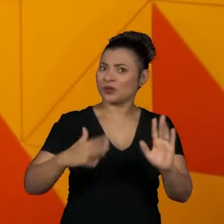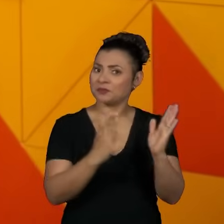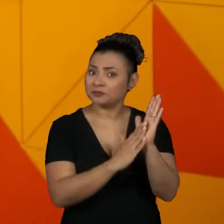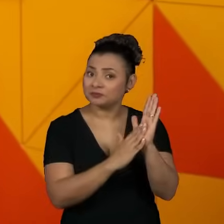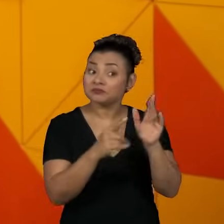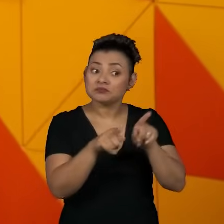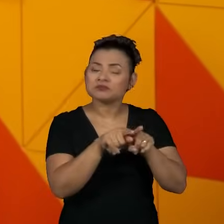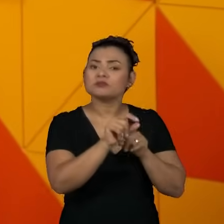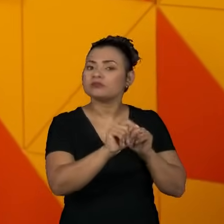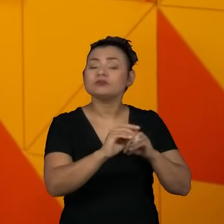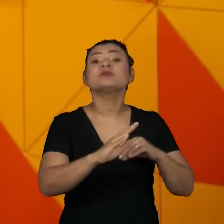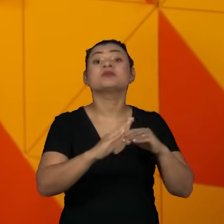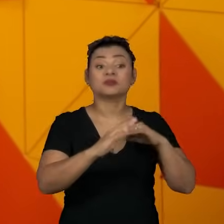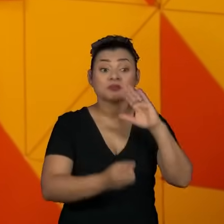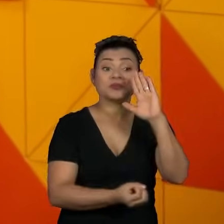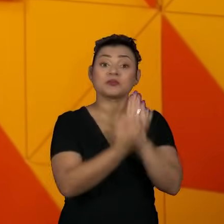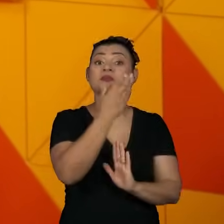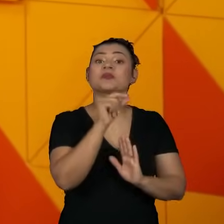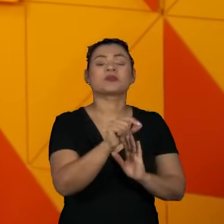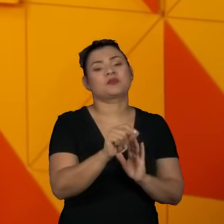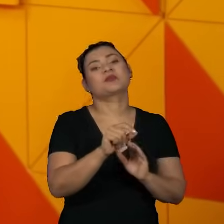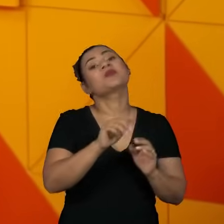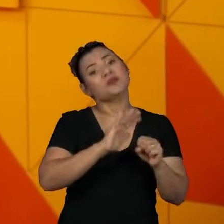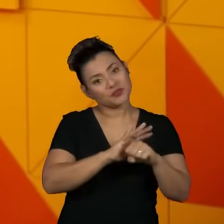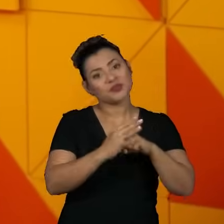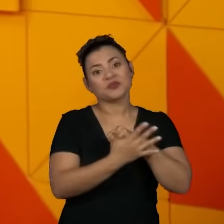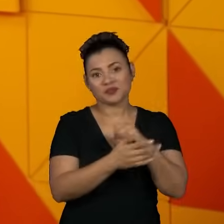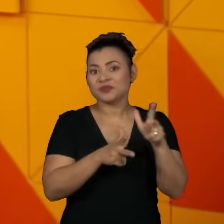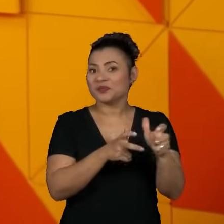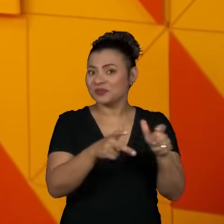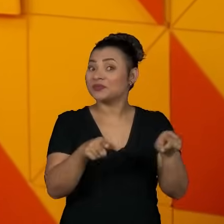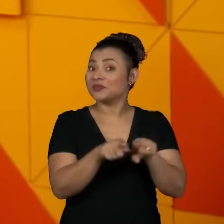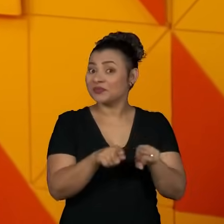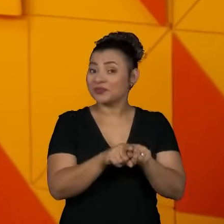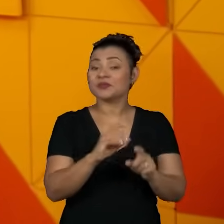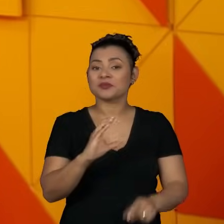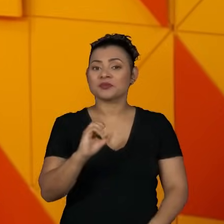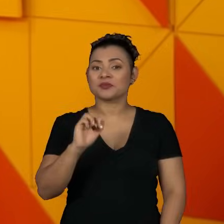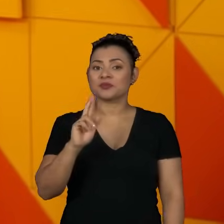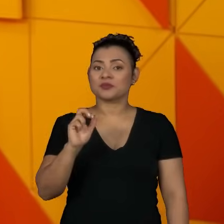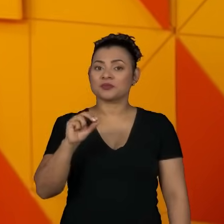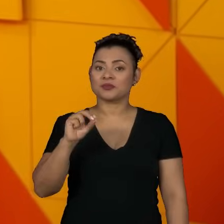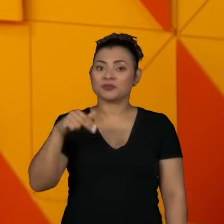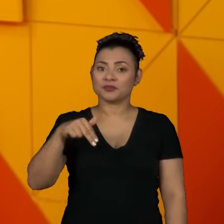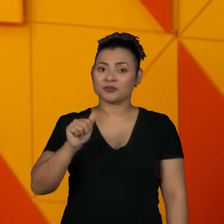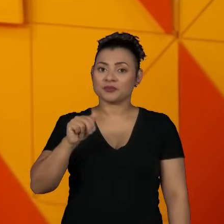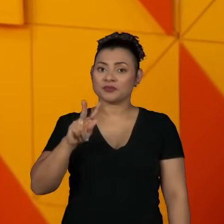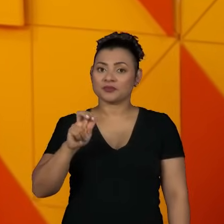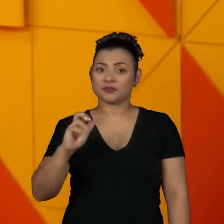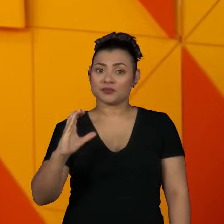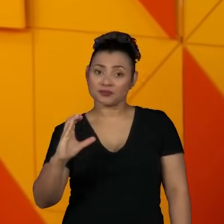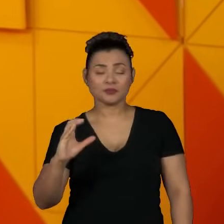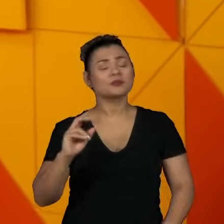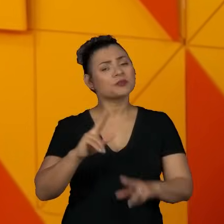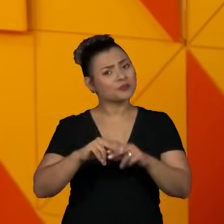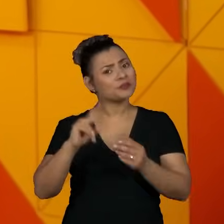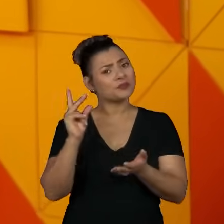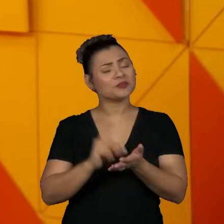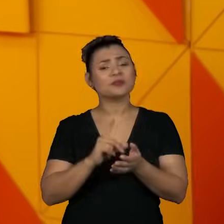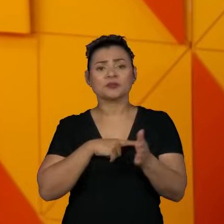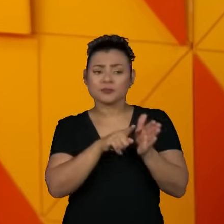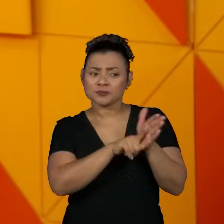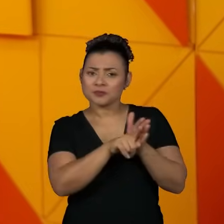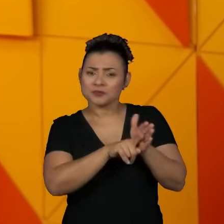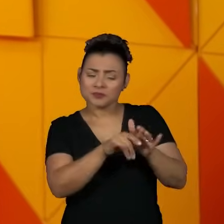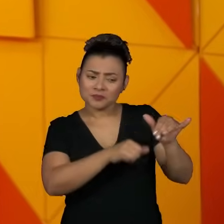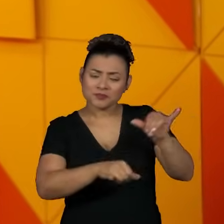o desenvolvimento de uma das vacinas contra a Covid-19, a Coronavac. Para além disso, o Centro de Pesquisas Científicas é